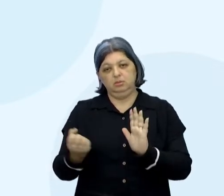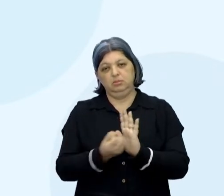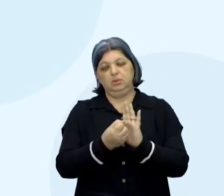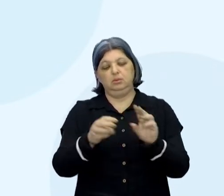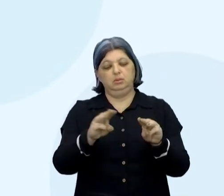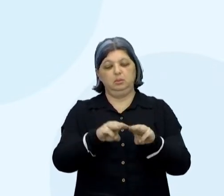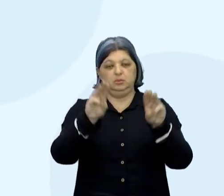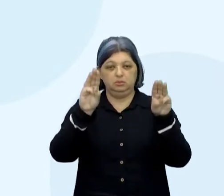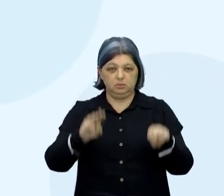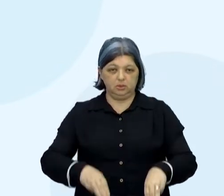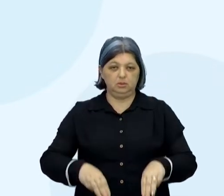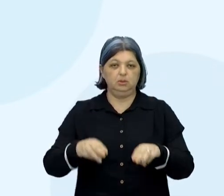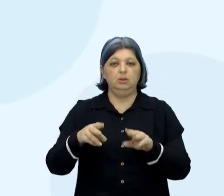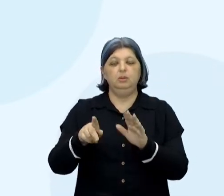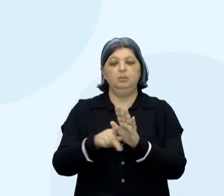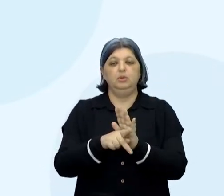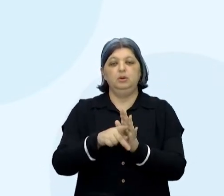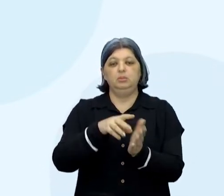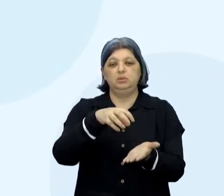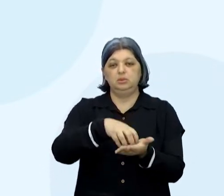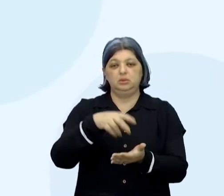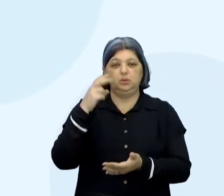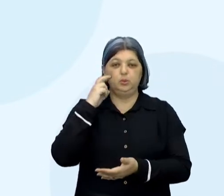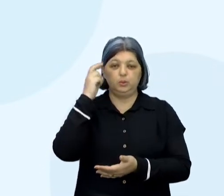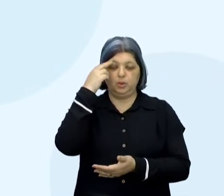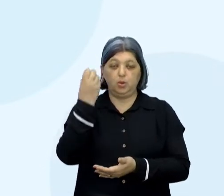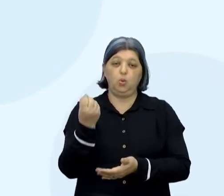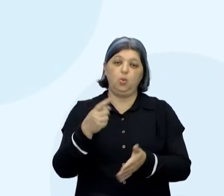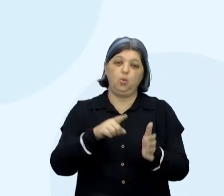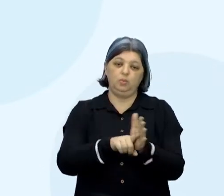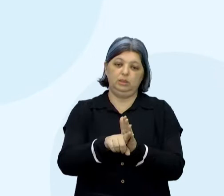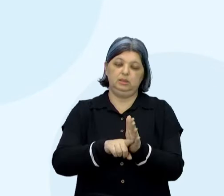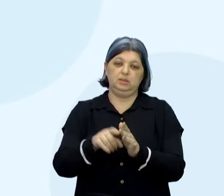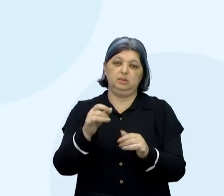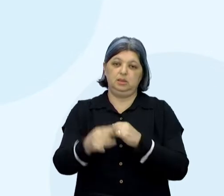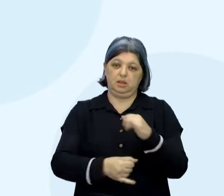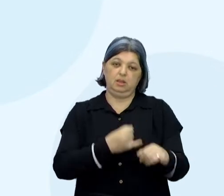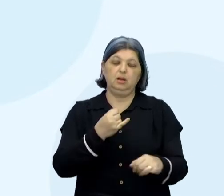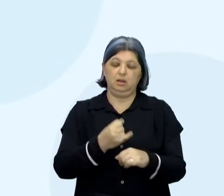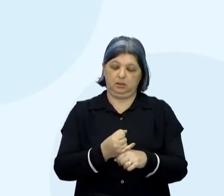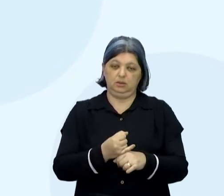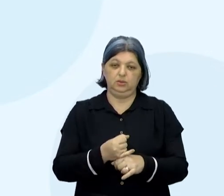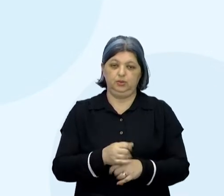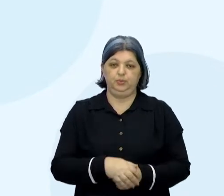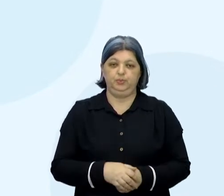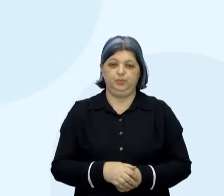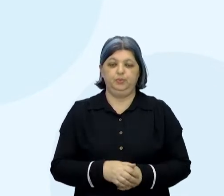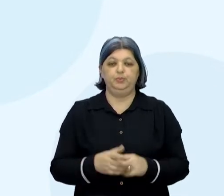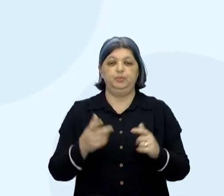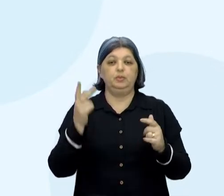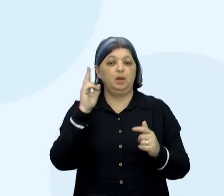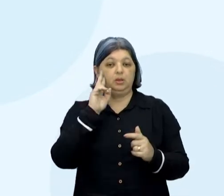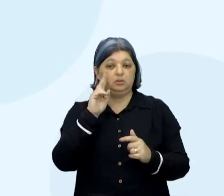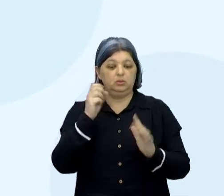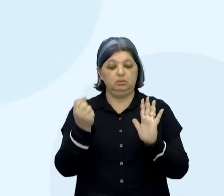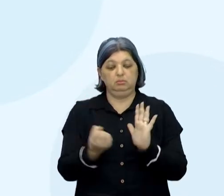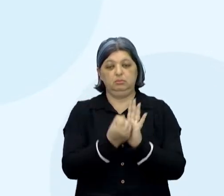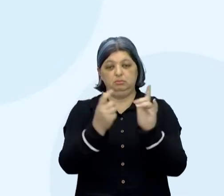centros culturais ou na internet, em busca desses importantes componentes da história local. Aí